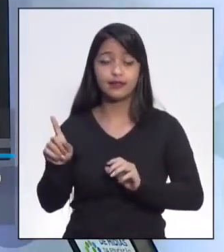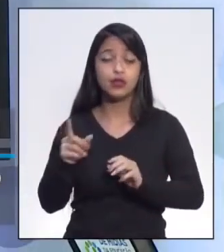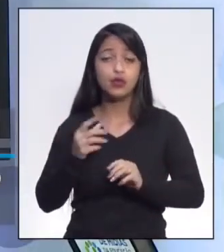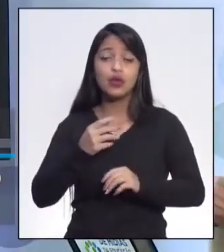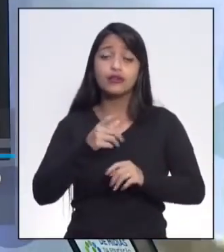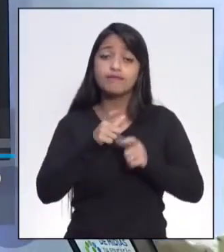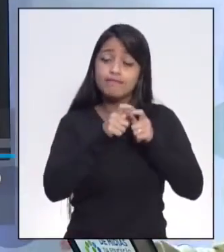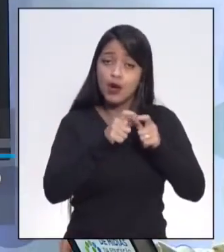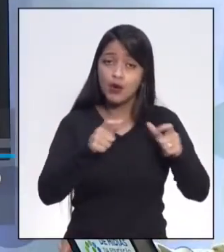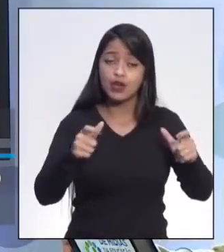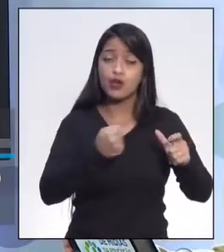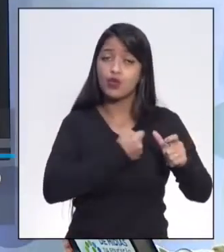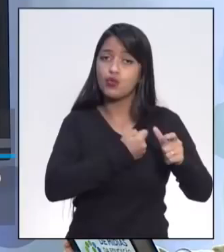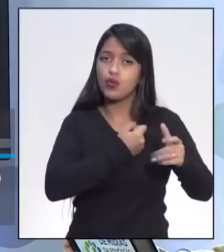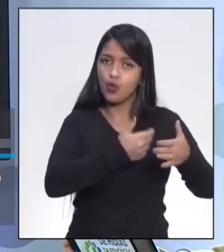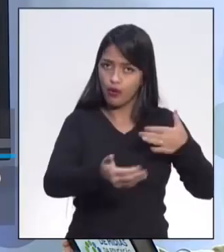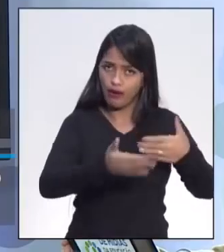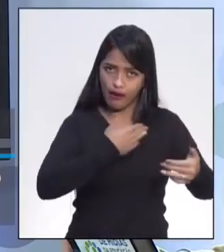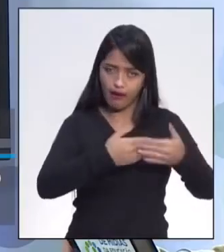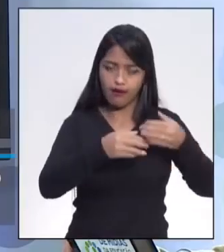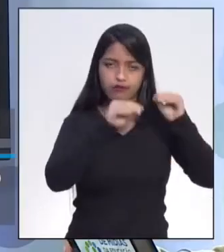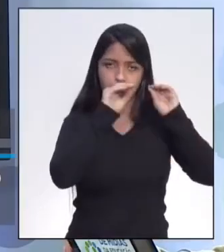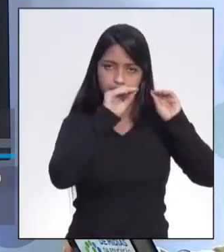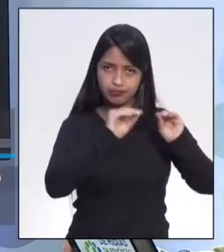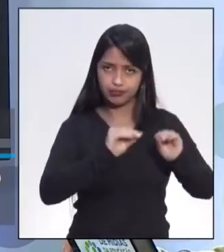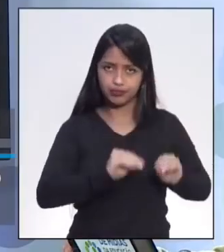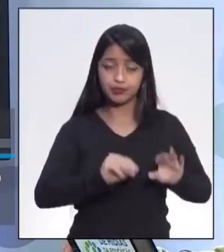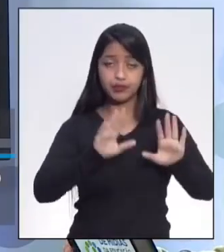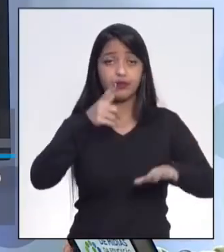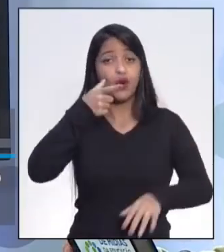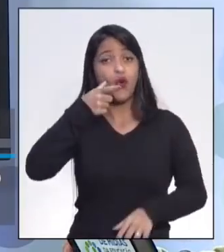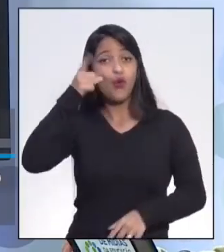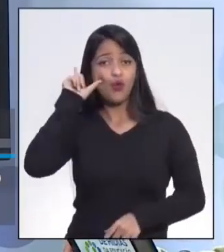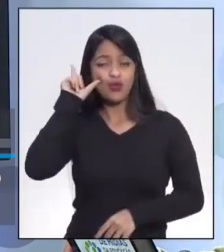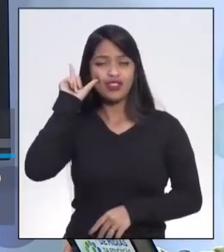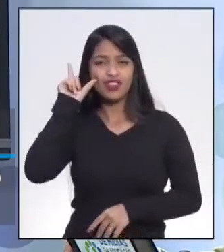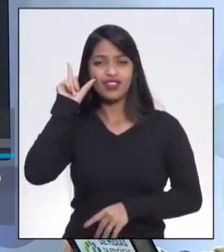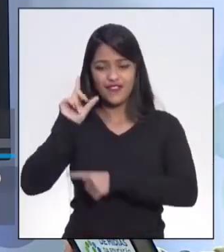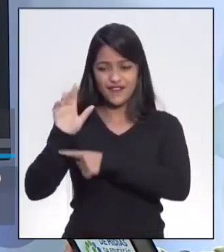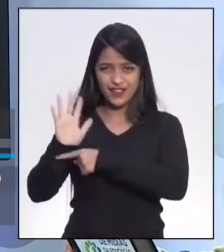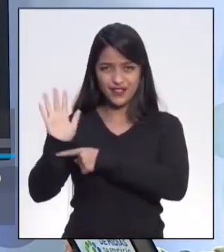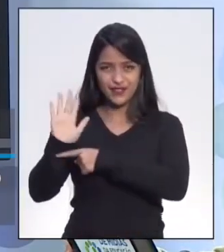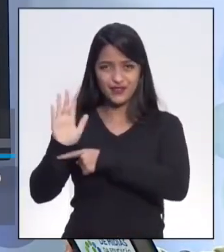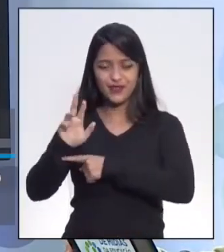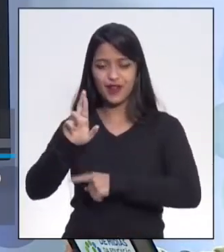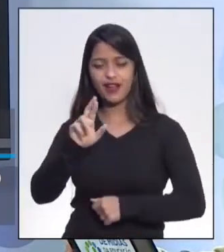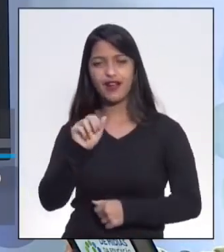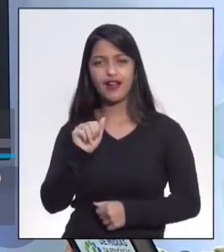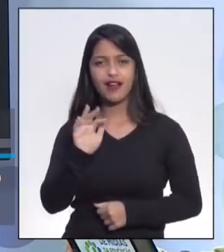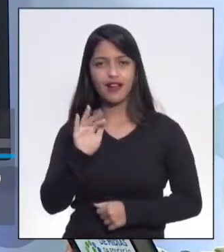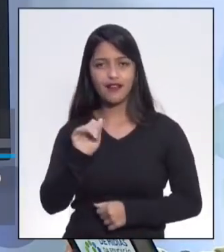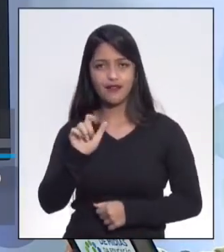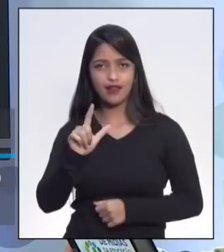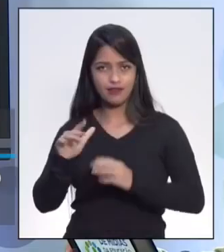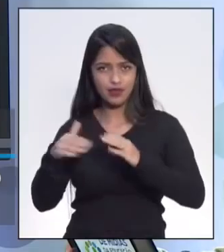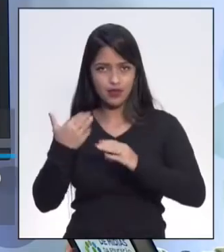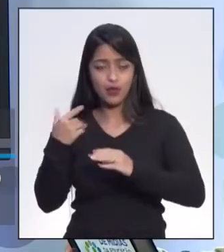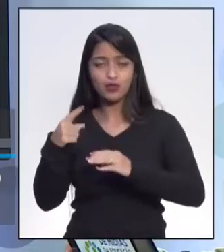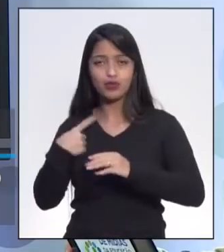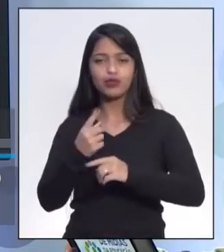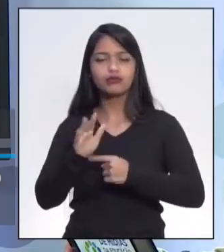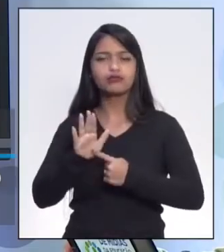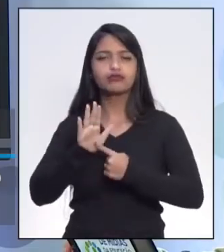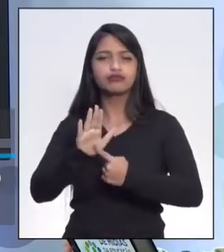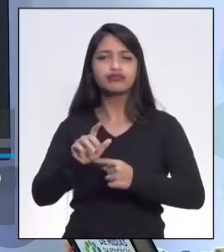valor, só que foi o que a gente até comentou ontem na ideia do vídeo que o Rafael mandou aqui para a gente, falando do quilo